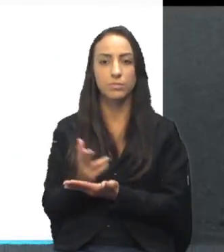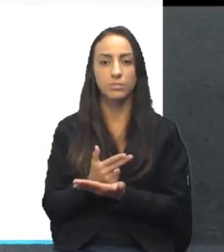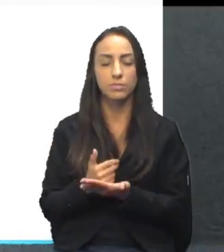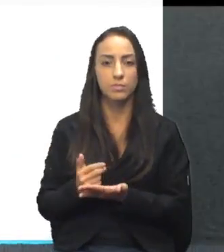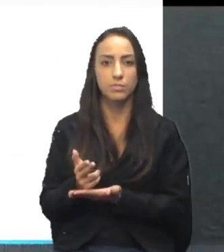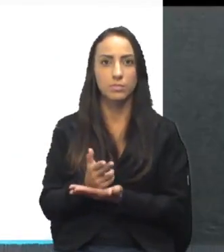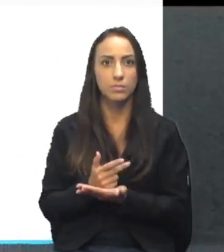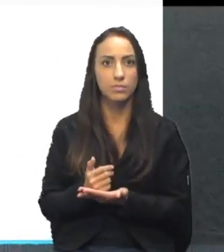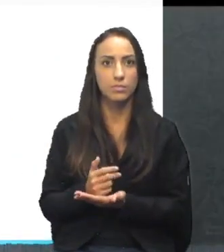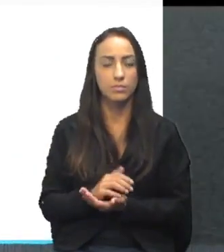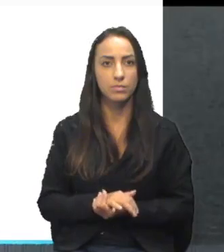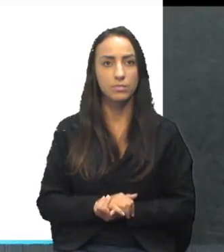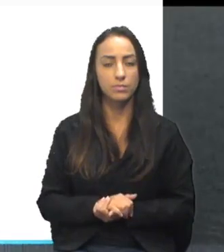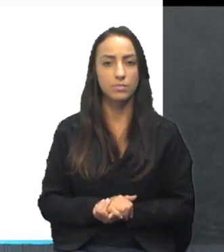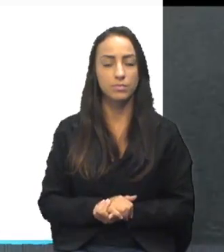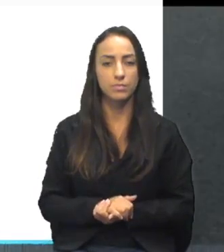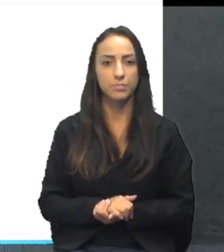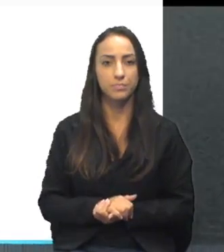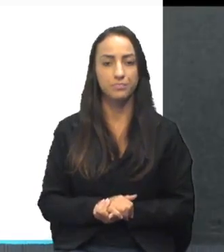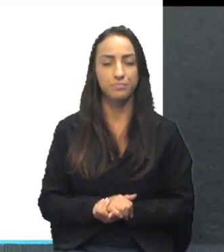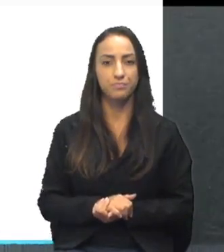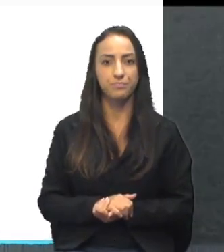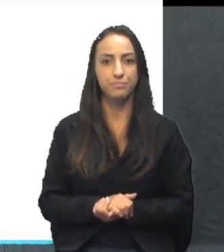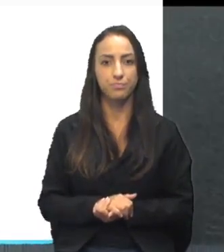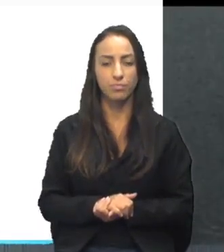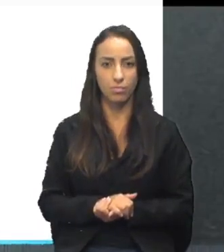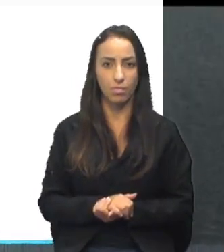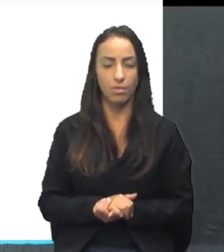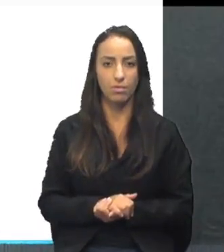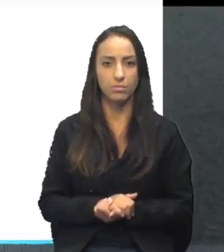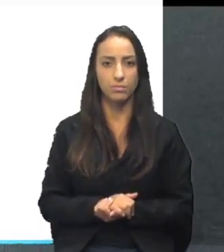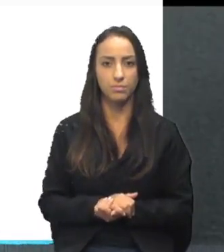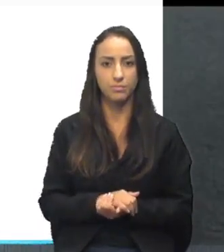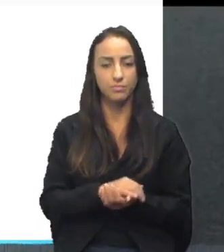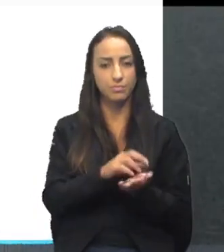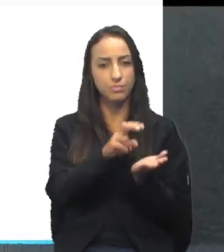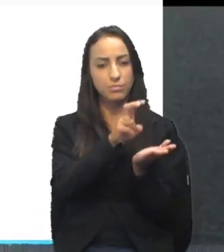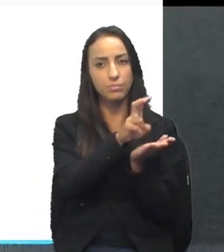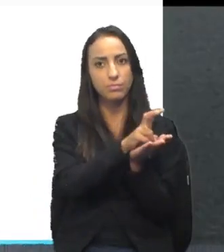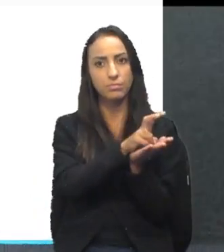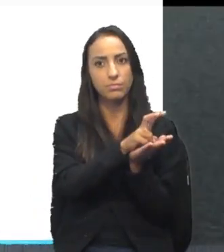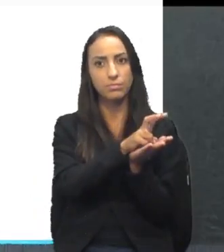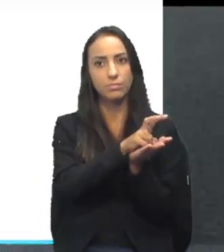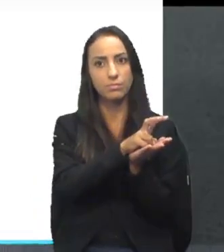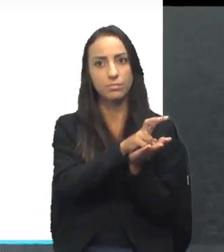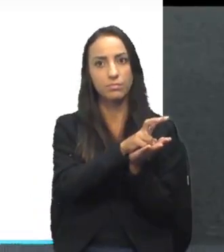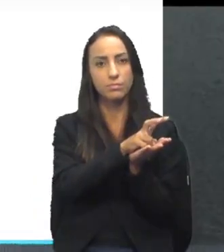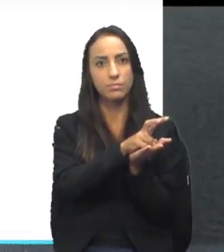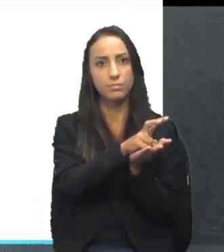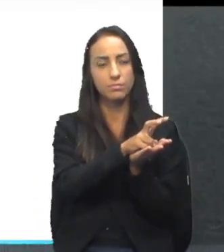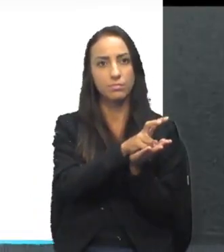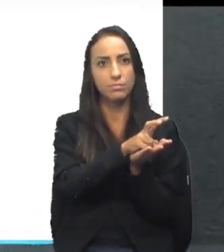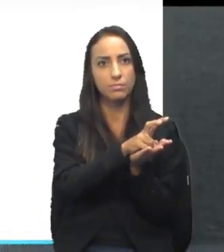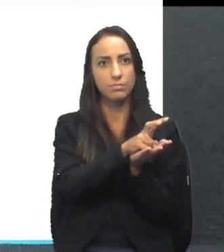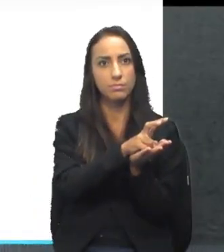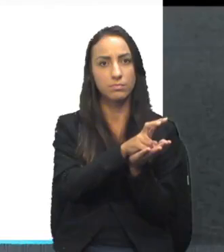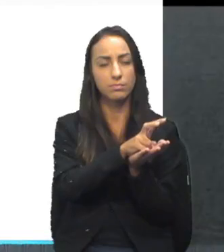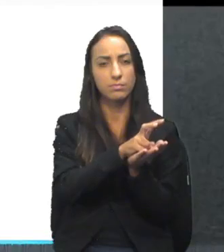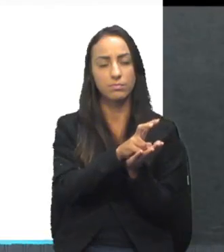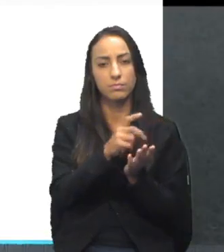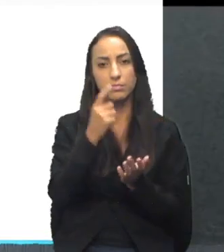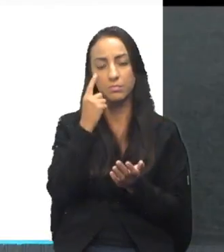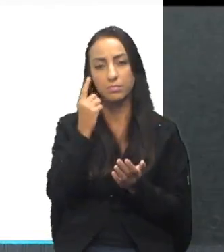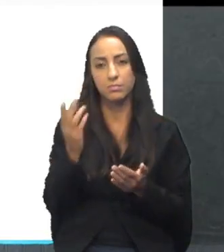posição ginecológica, em que as pernas permanecem elevadas e fletidas, apoiadas então